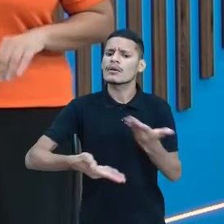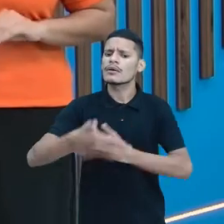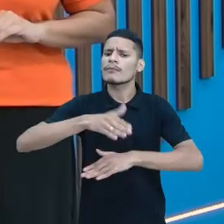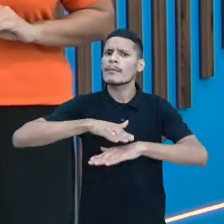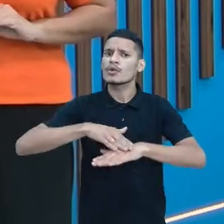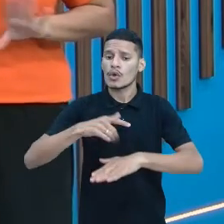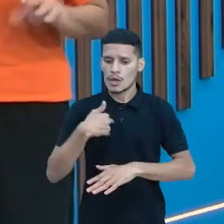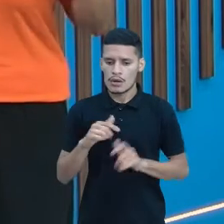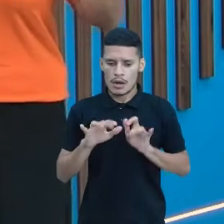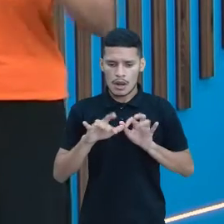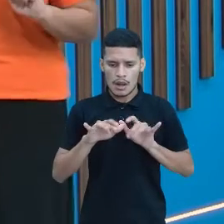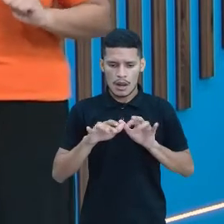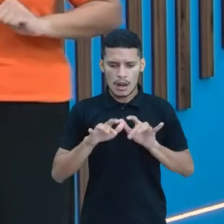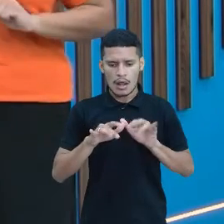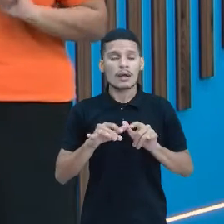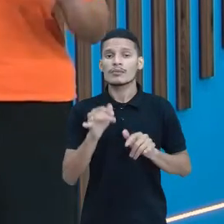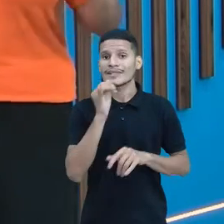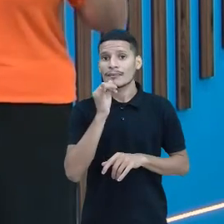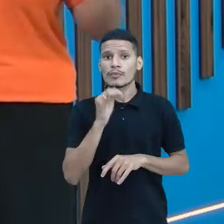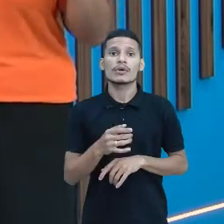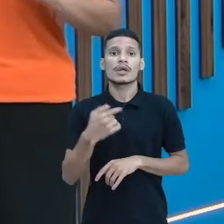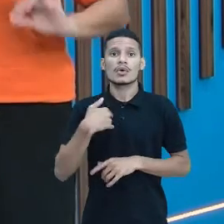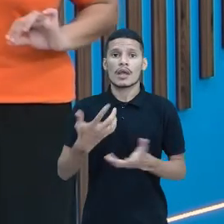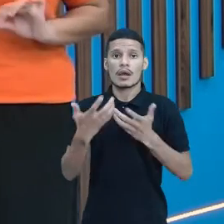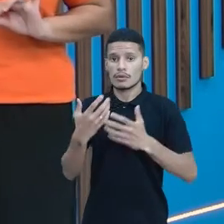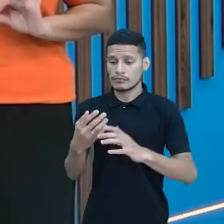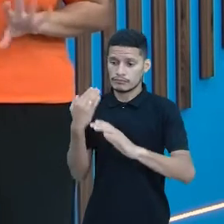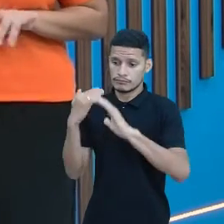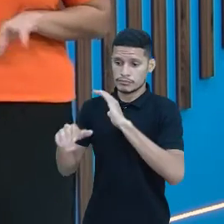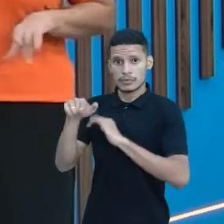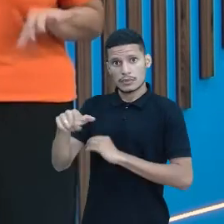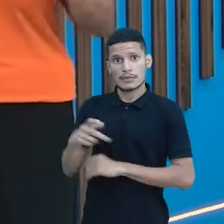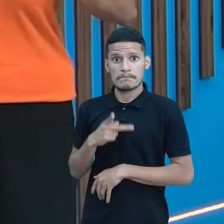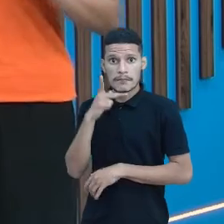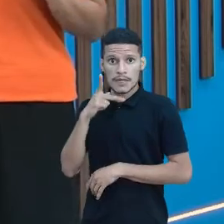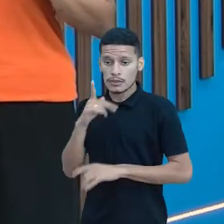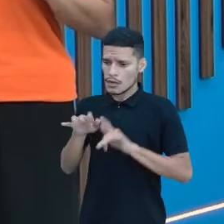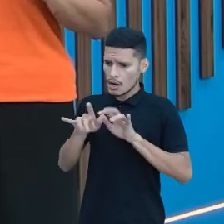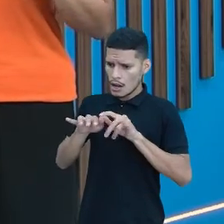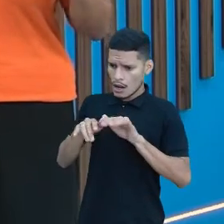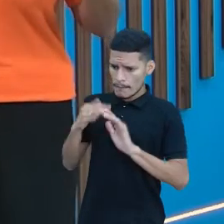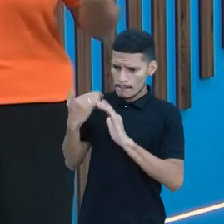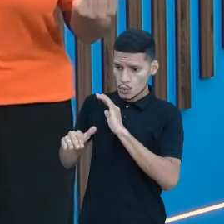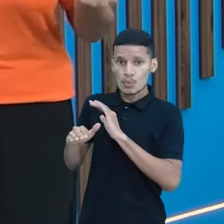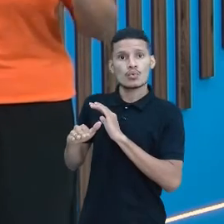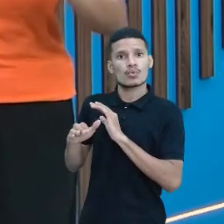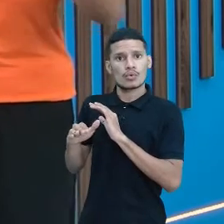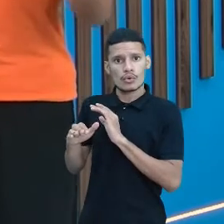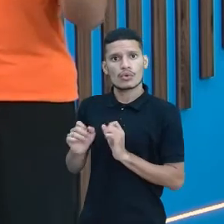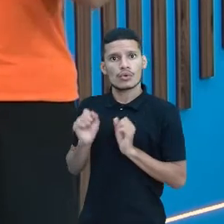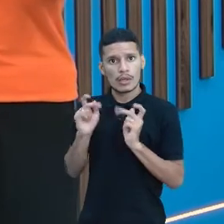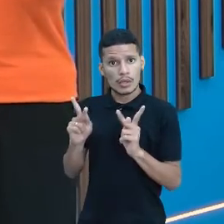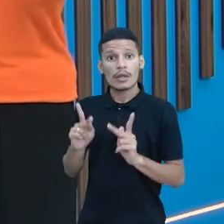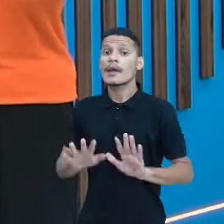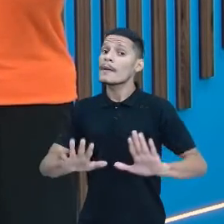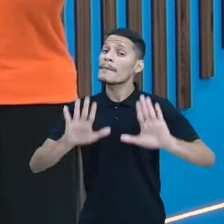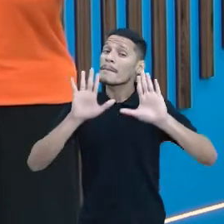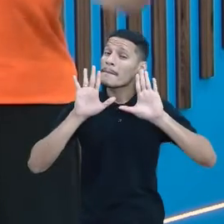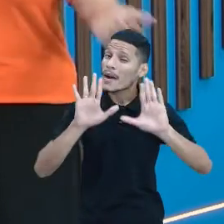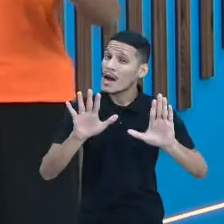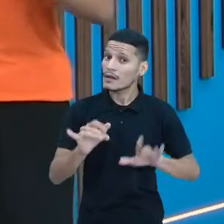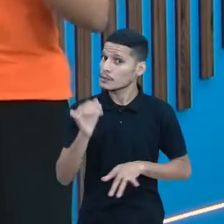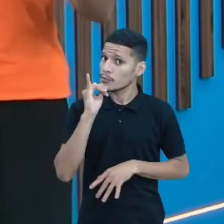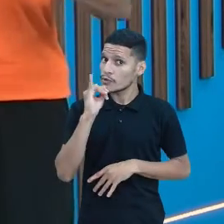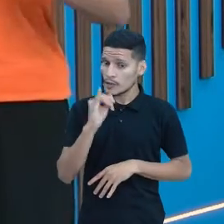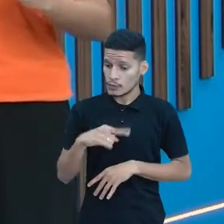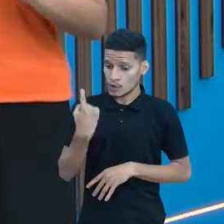a mensagem, digamos que eu mande uma mensagem para Plínio agora. Mandei. E, teoricamente,